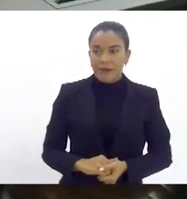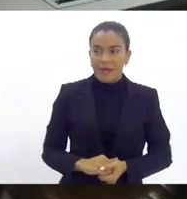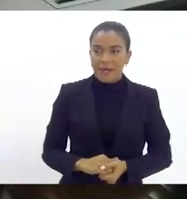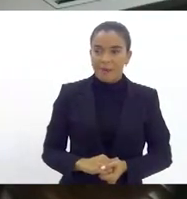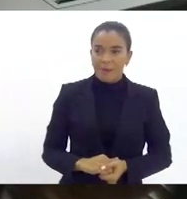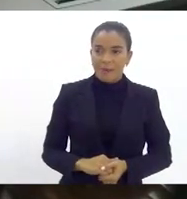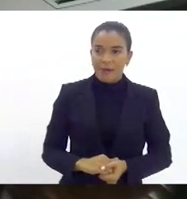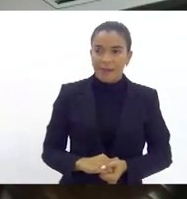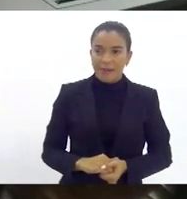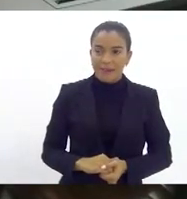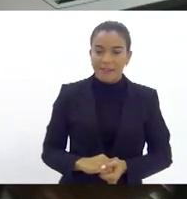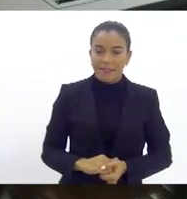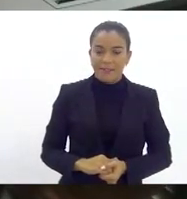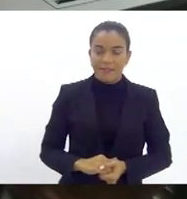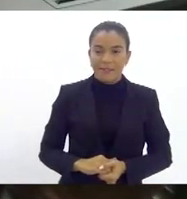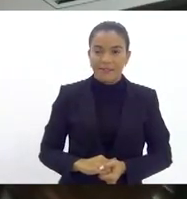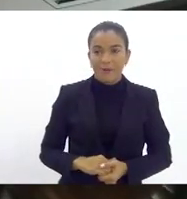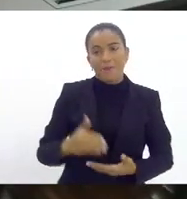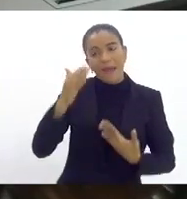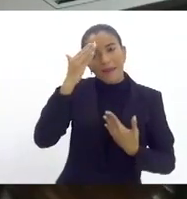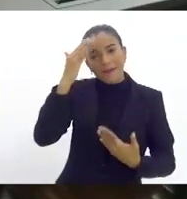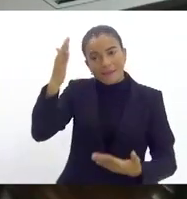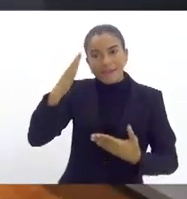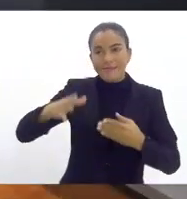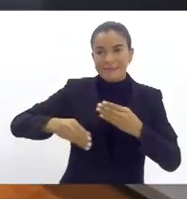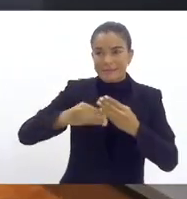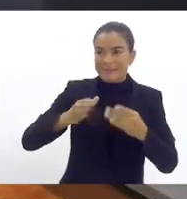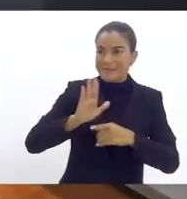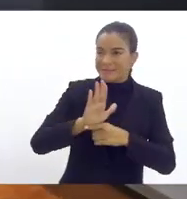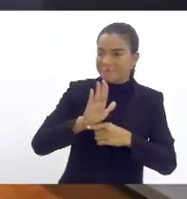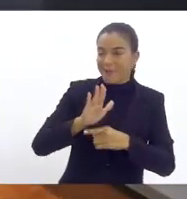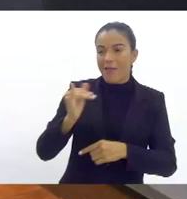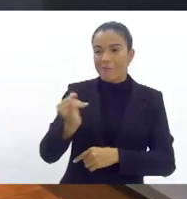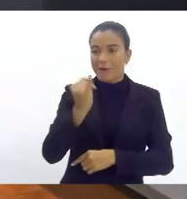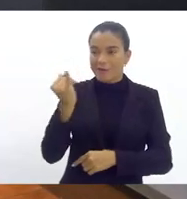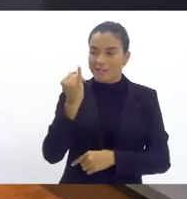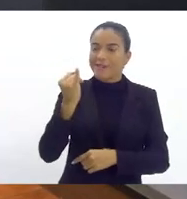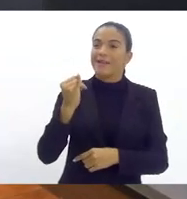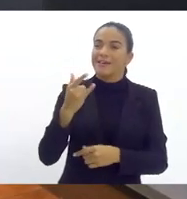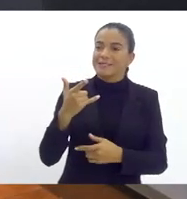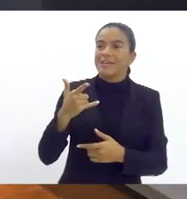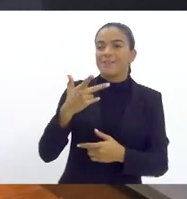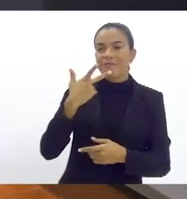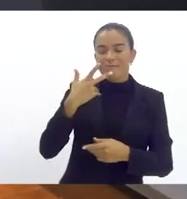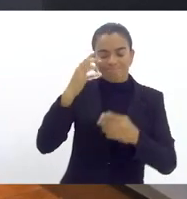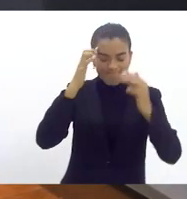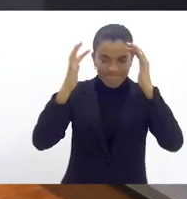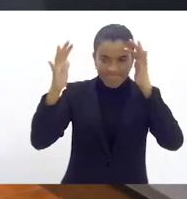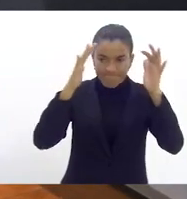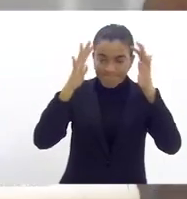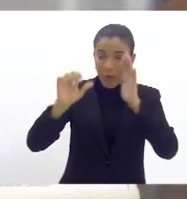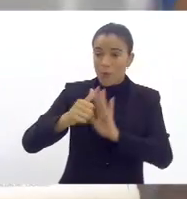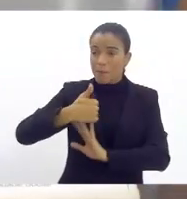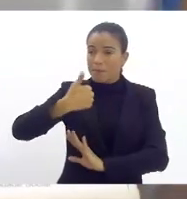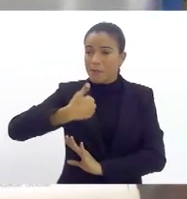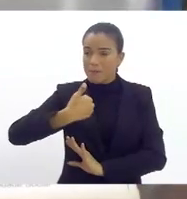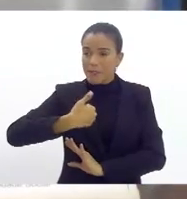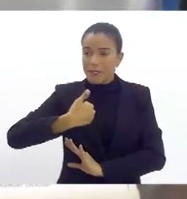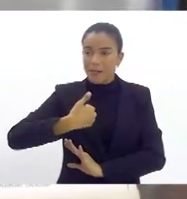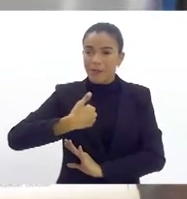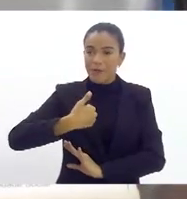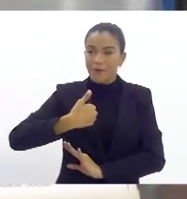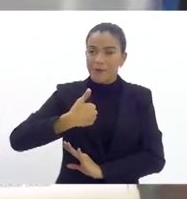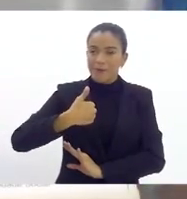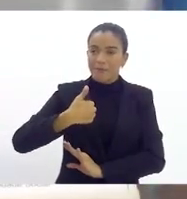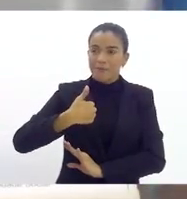querida assim de nós que agradecemos suas contribuições acho que é importante sair daqui com alguns desdobramentos do primeiro deles é